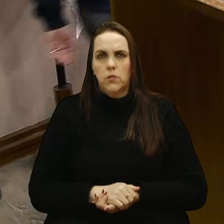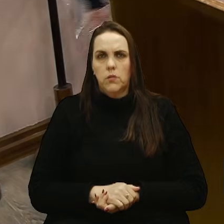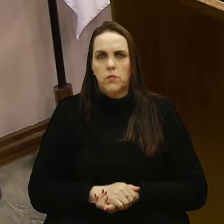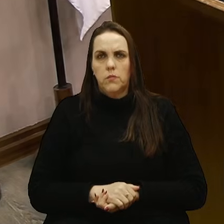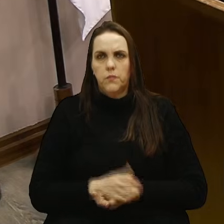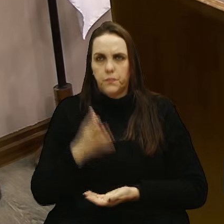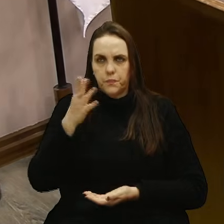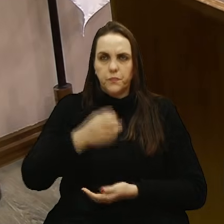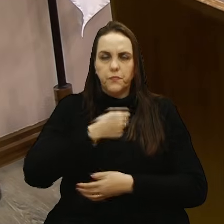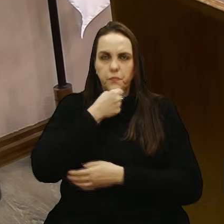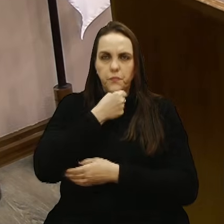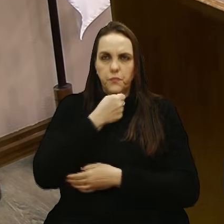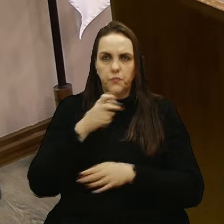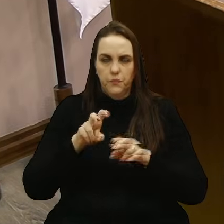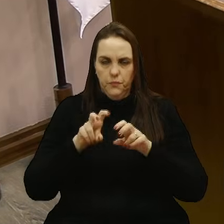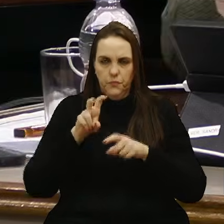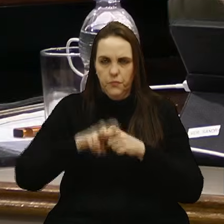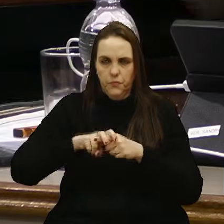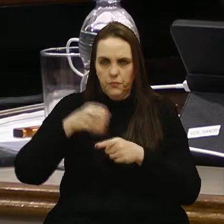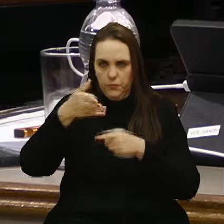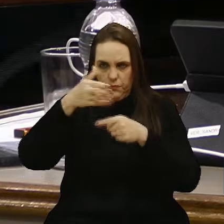local.